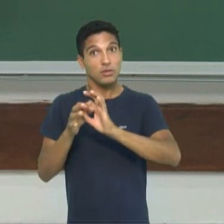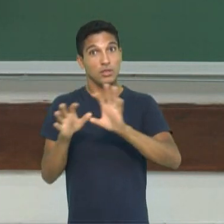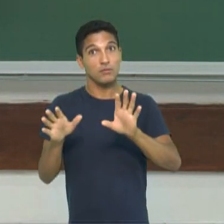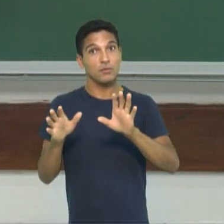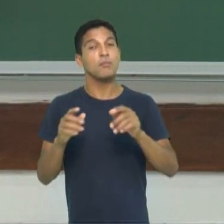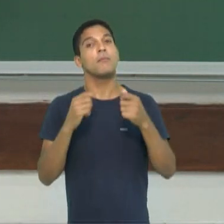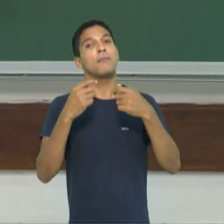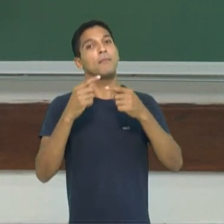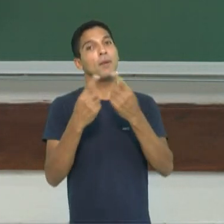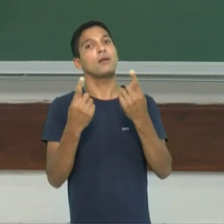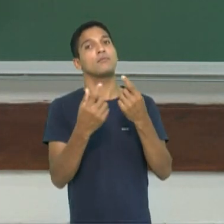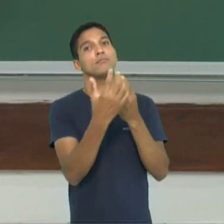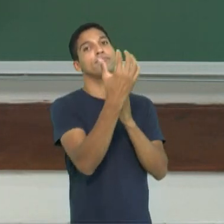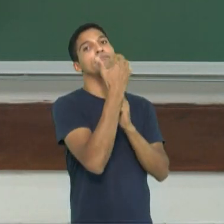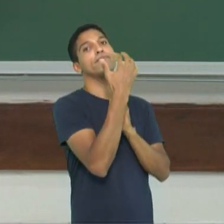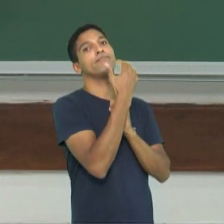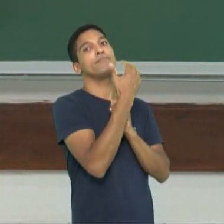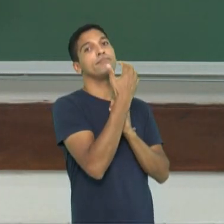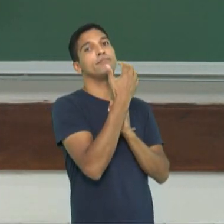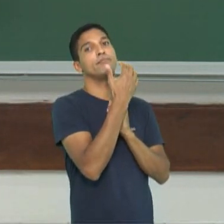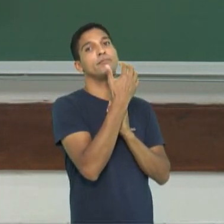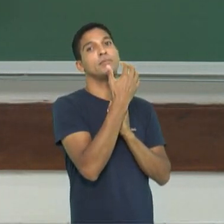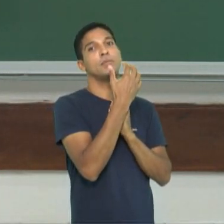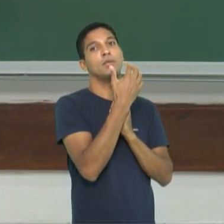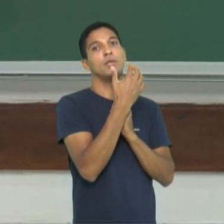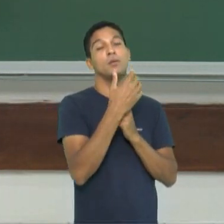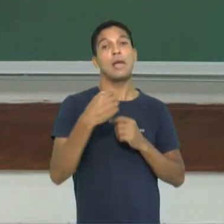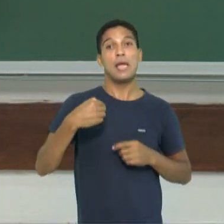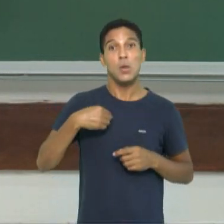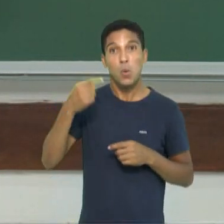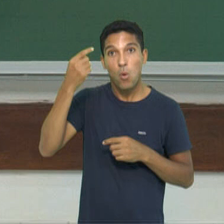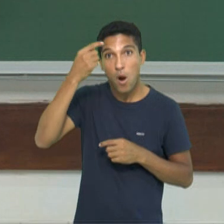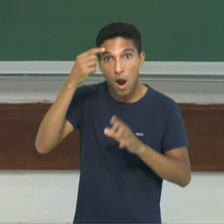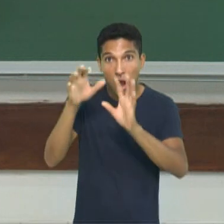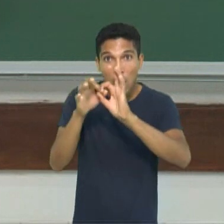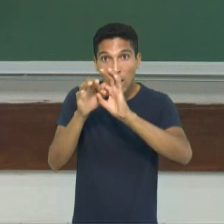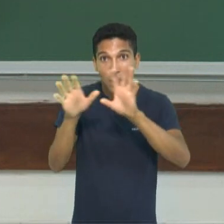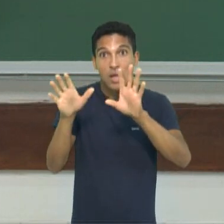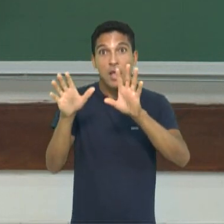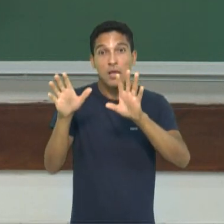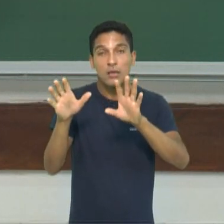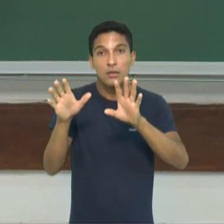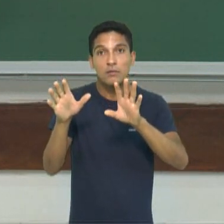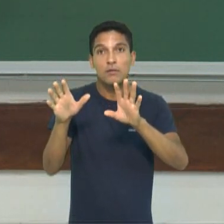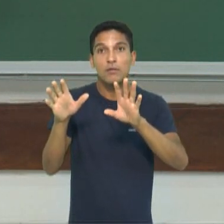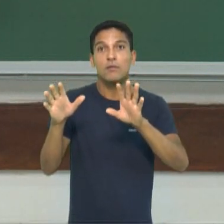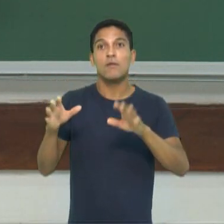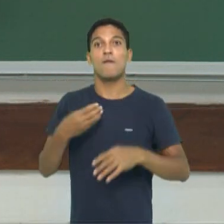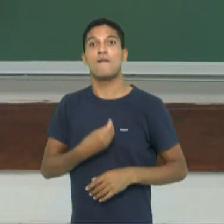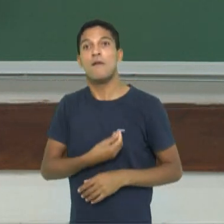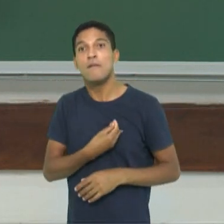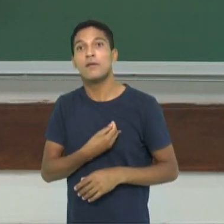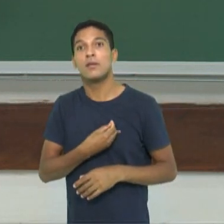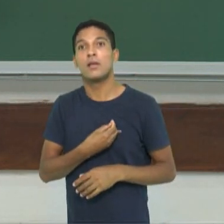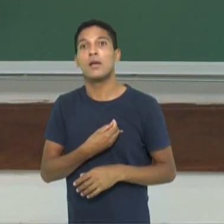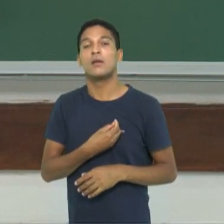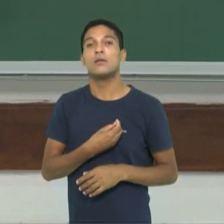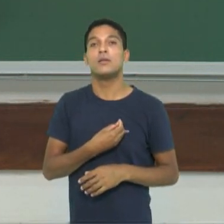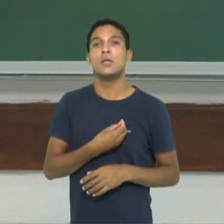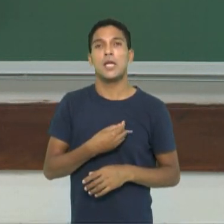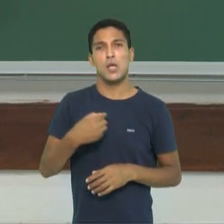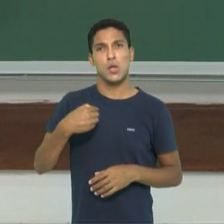maneira massiva. Não está apresentando pensamento crítico, individualidade, autonomia, poder de